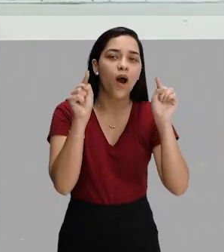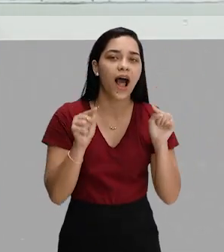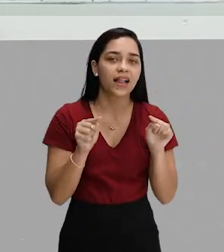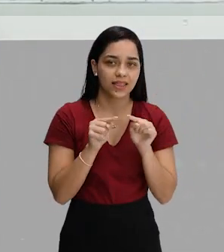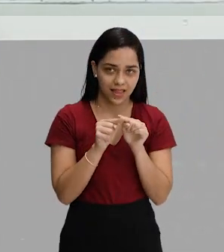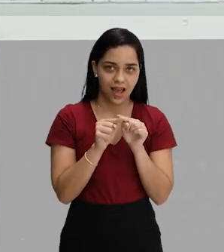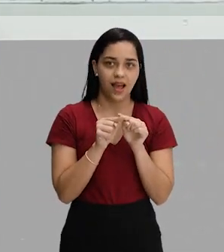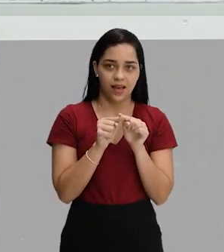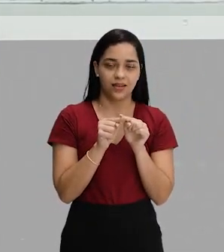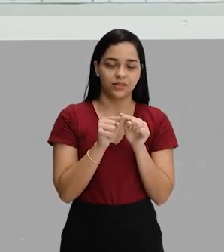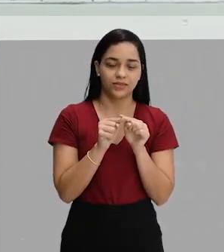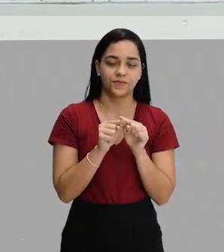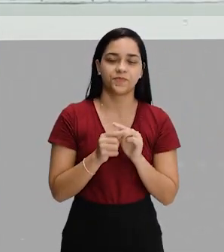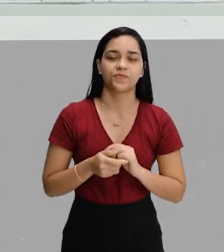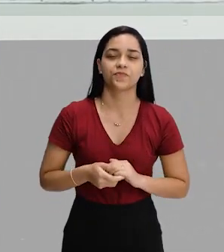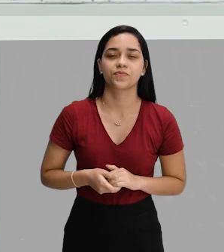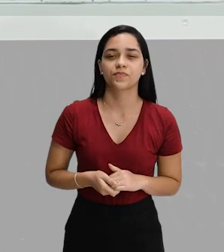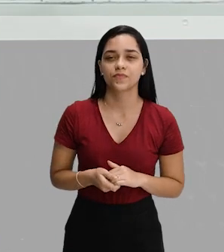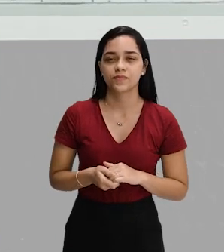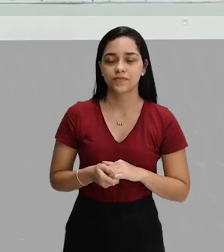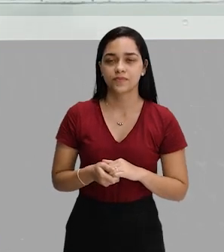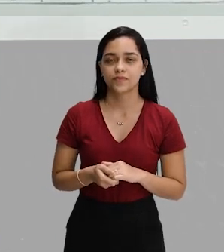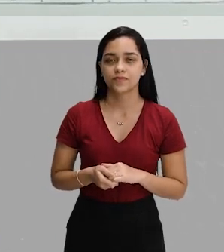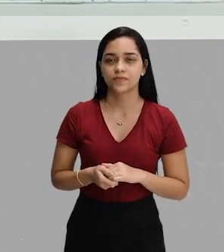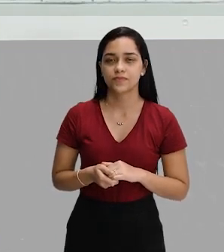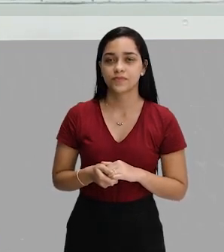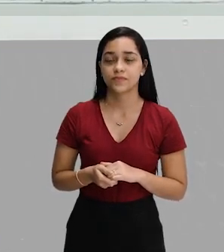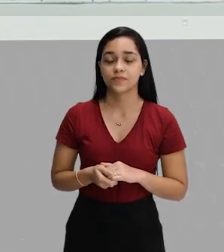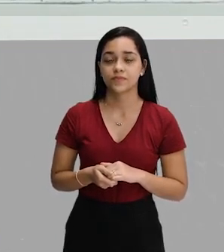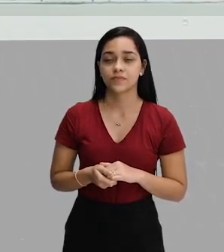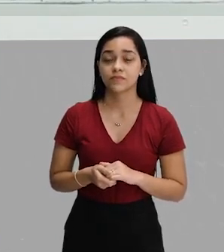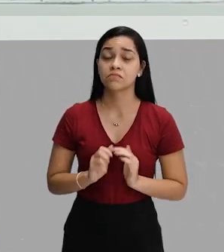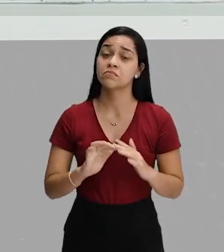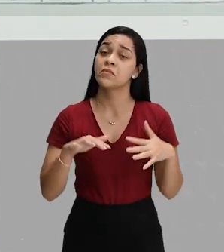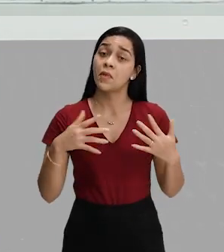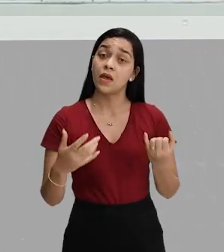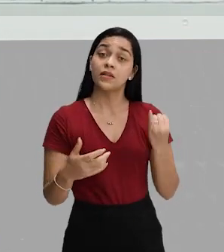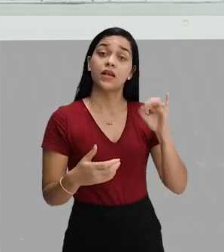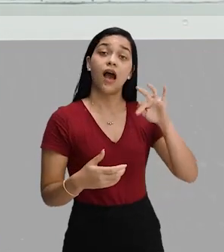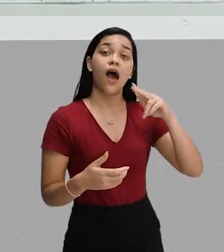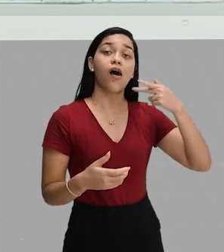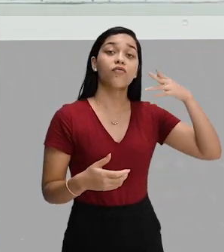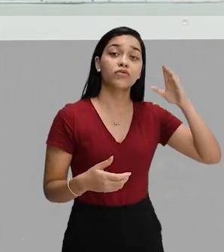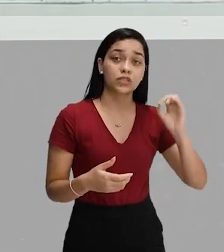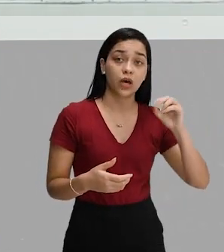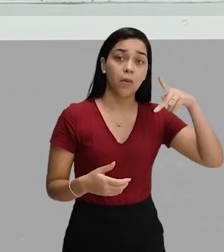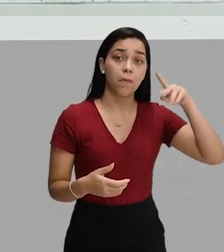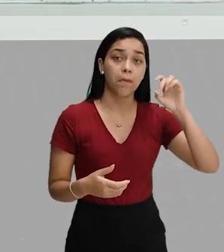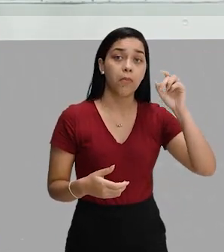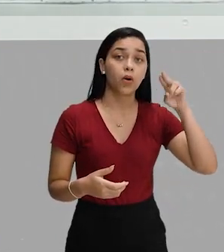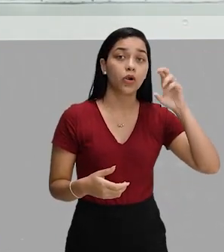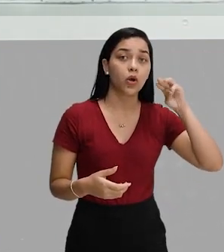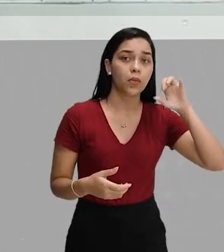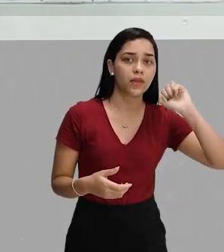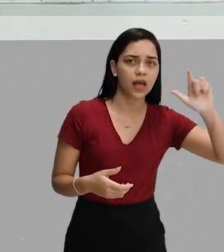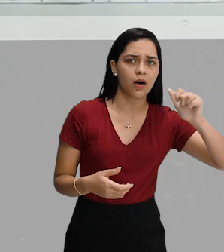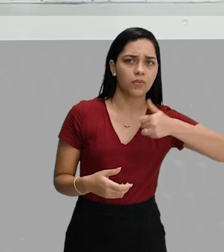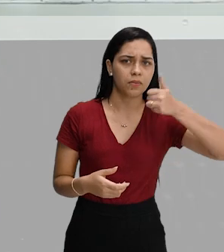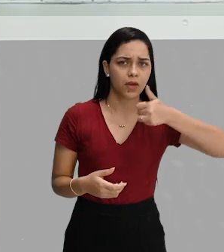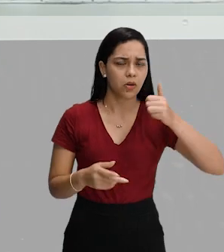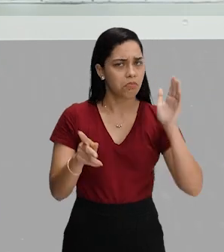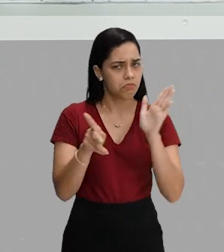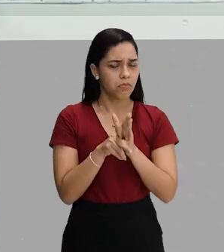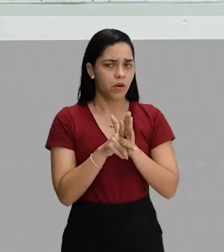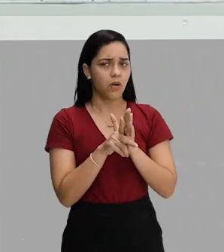seja, função polinomial do segundo grau. Ora, se a função polinomial do primeiro grau, a função afim, é do